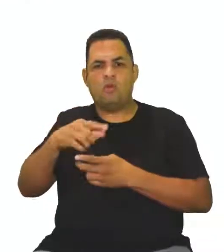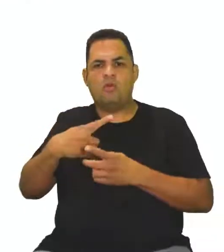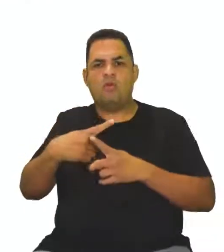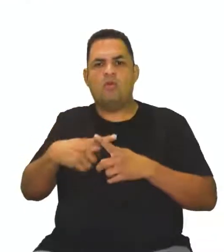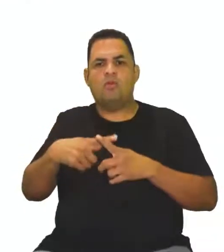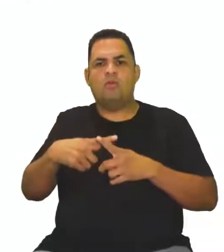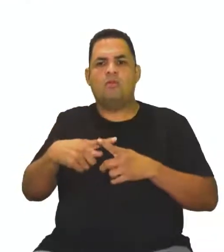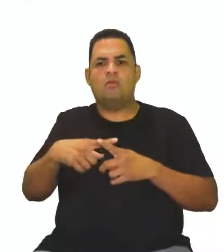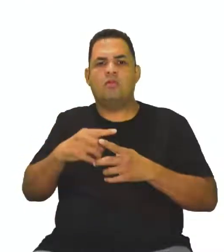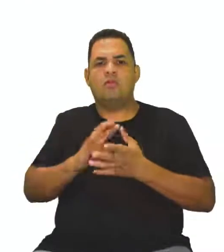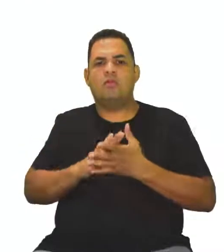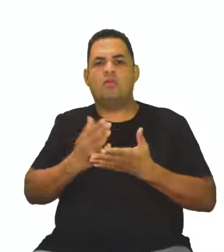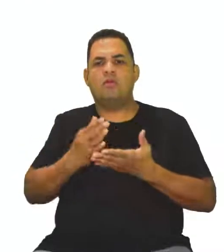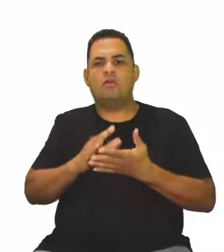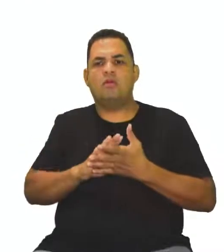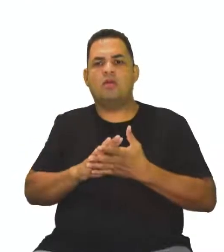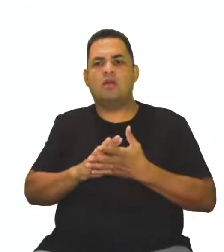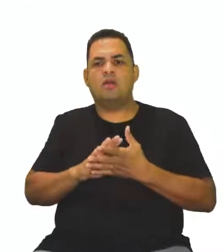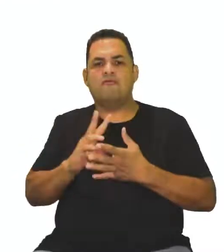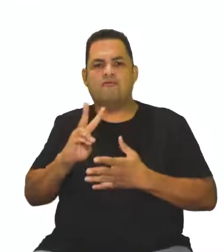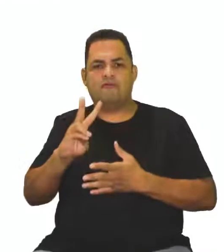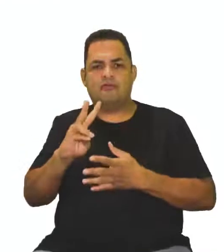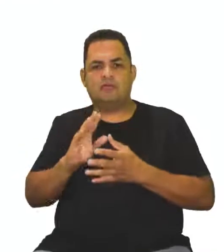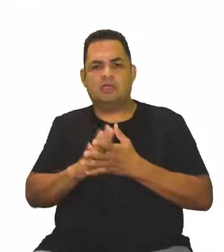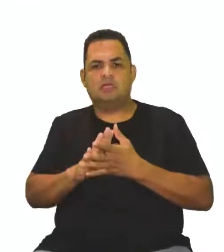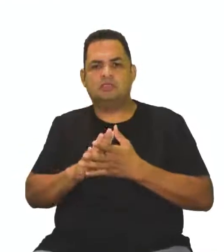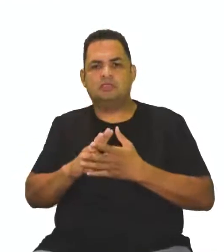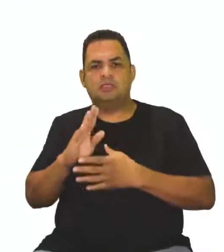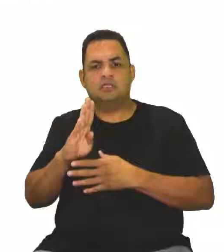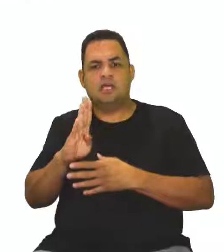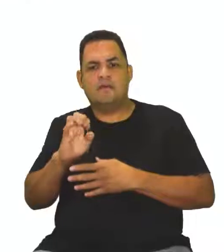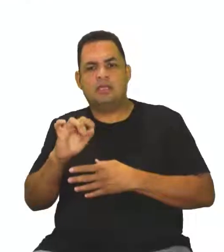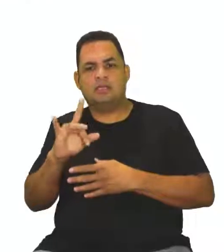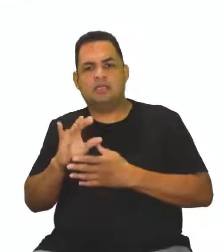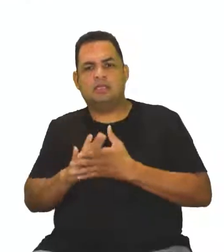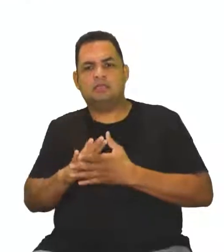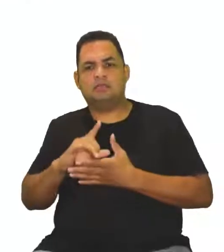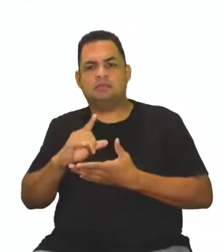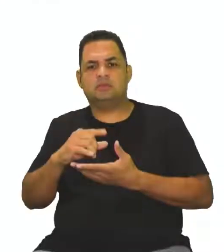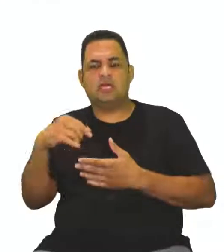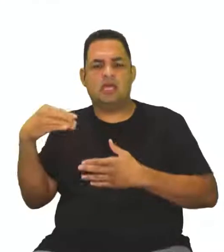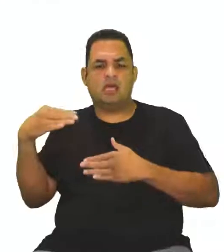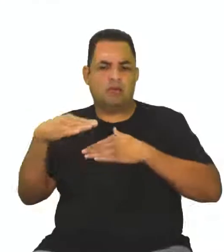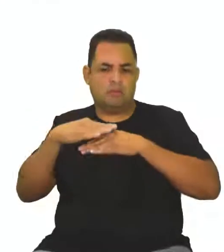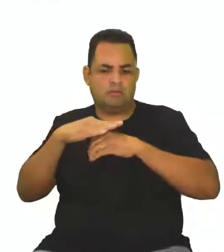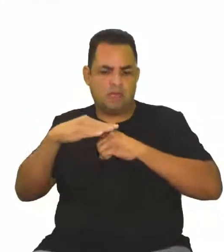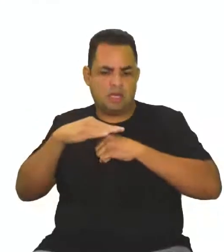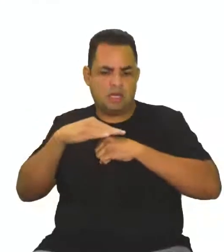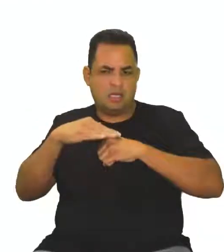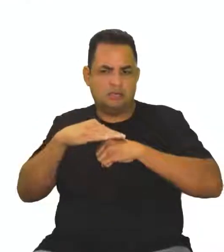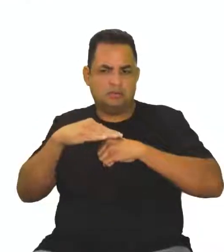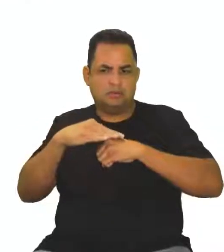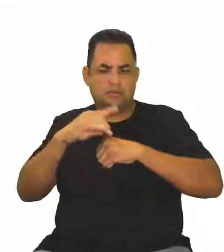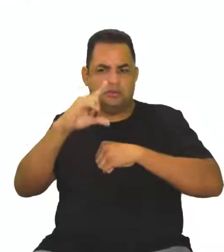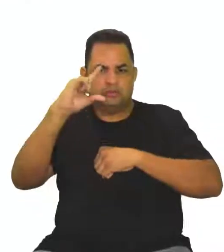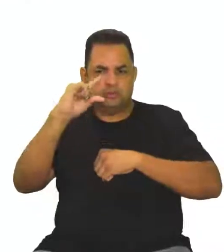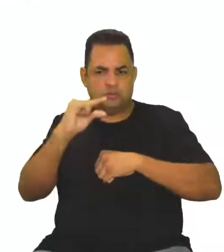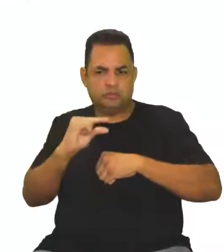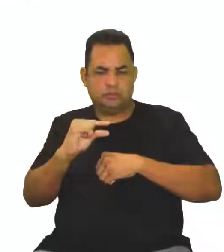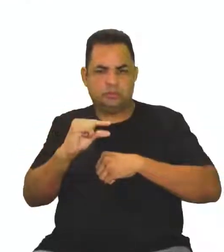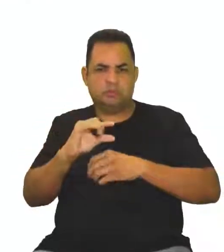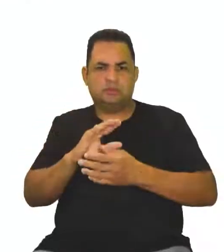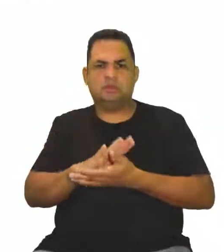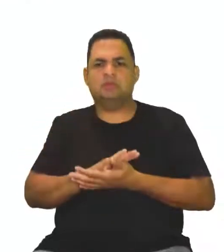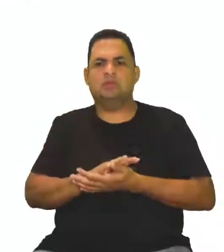da bateria garantia que, conforme a resistência diminuísse, a corrente através do medidor aumentaria.